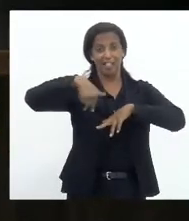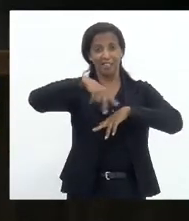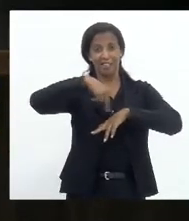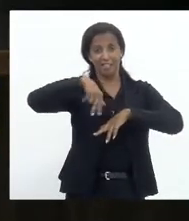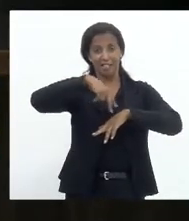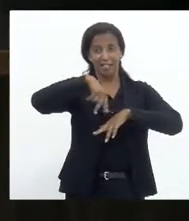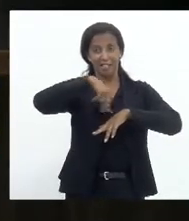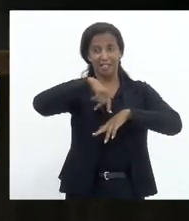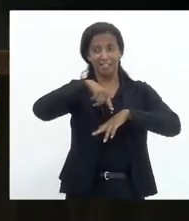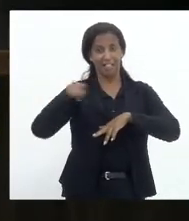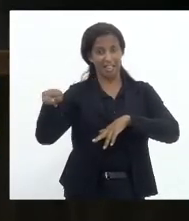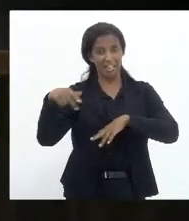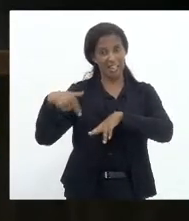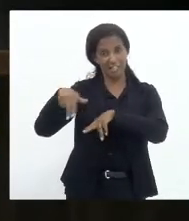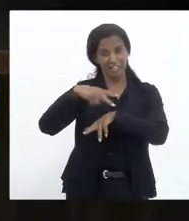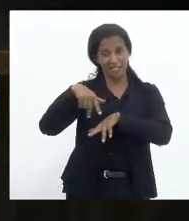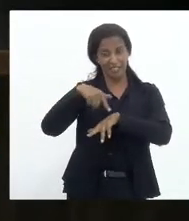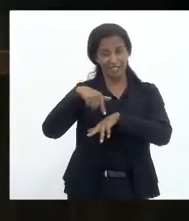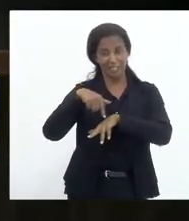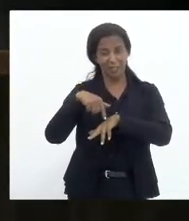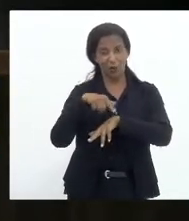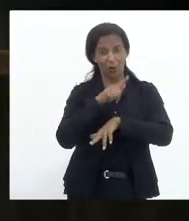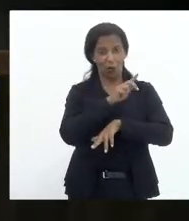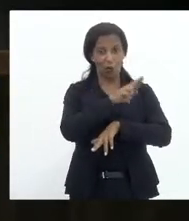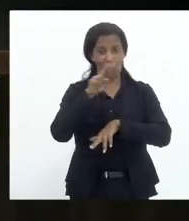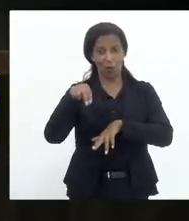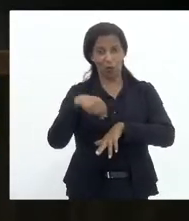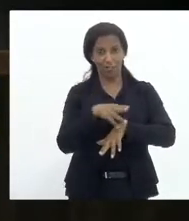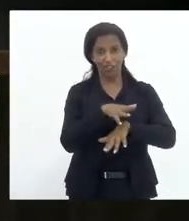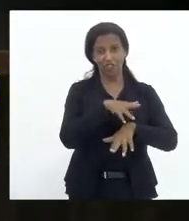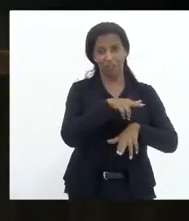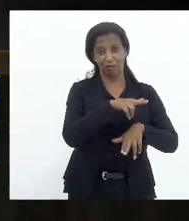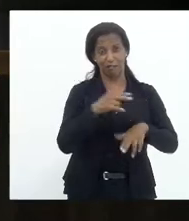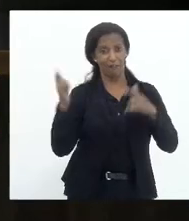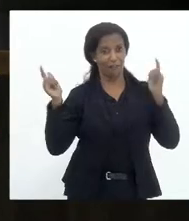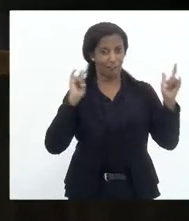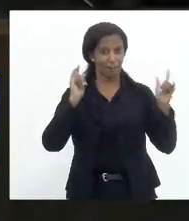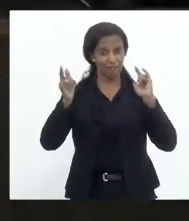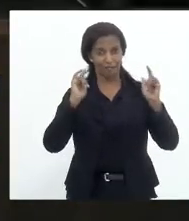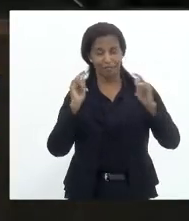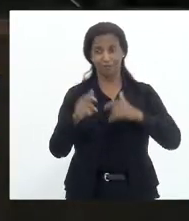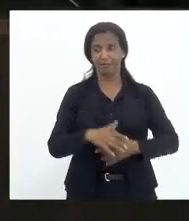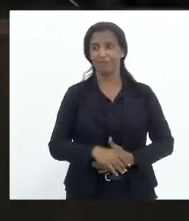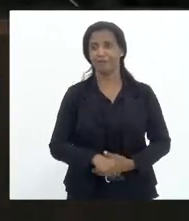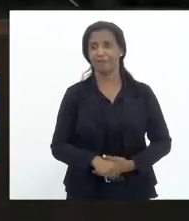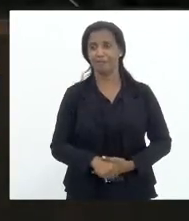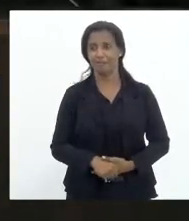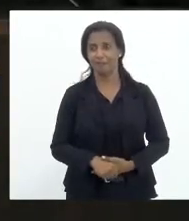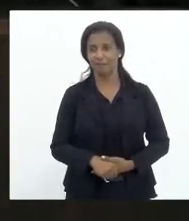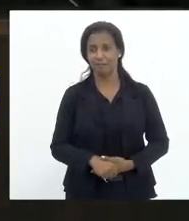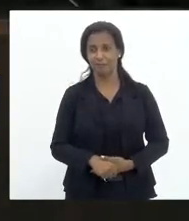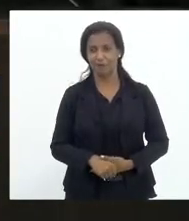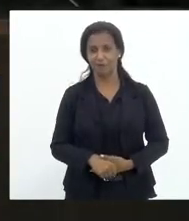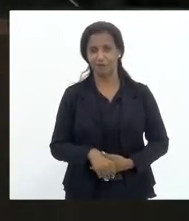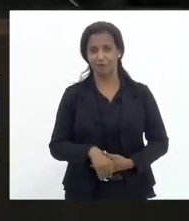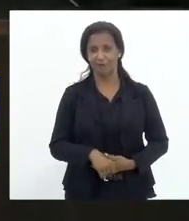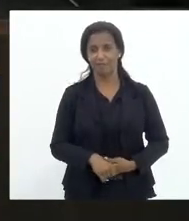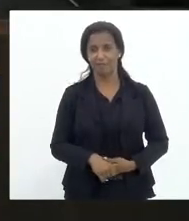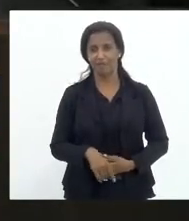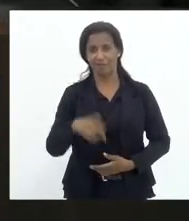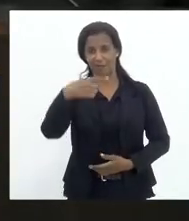tem ciúme tá ele dançando quadradinho de 8 tem filme é eu quero que eu me relevo